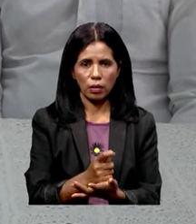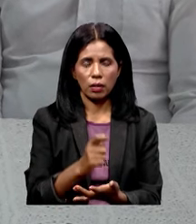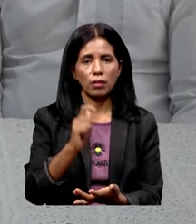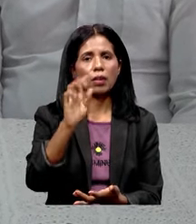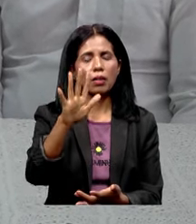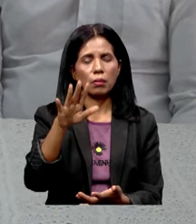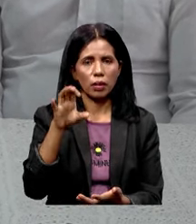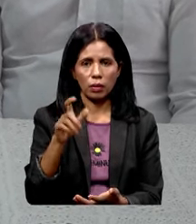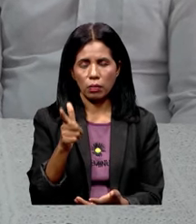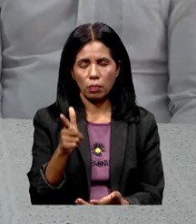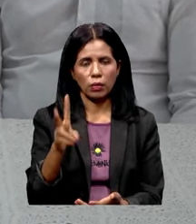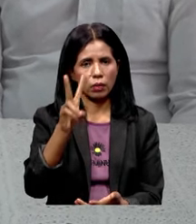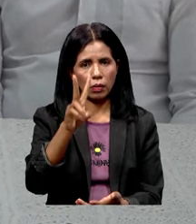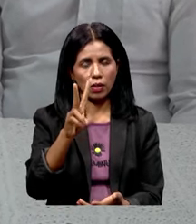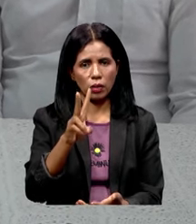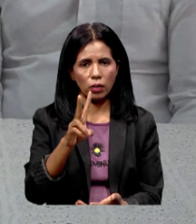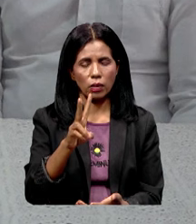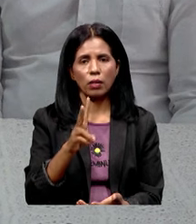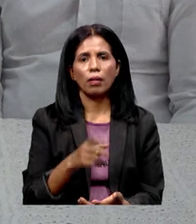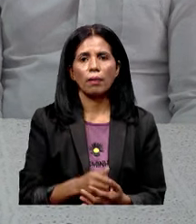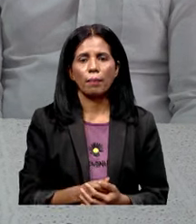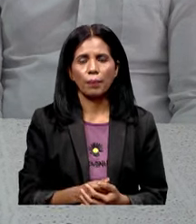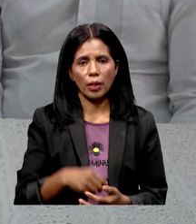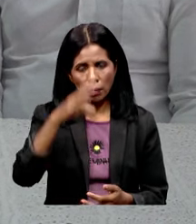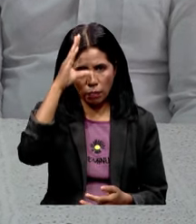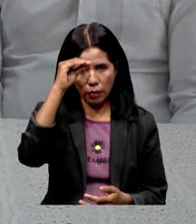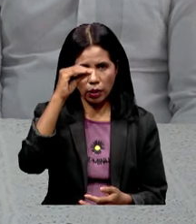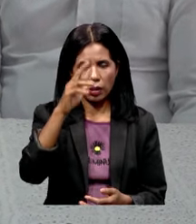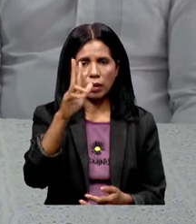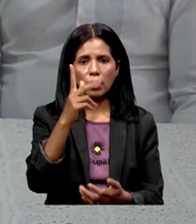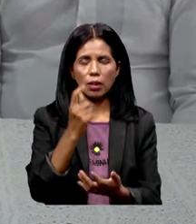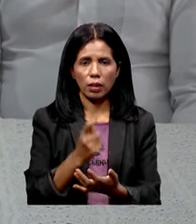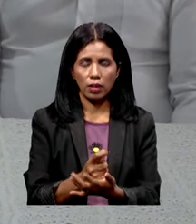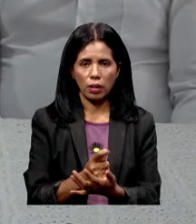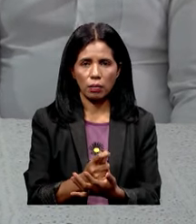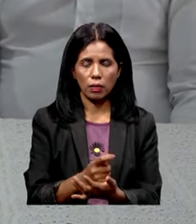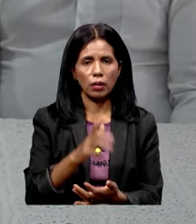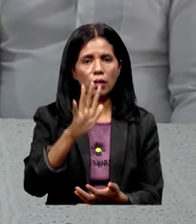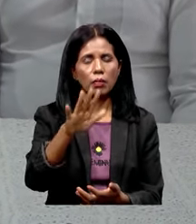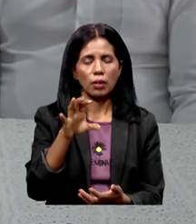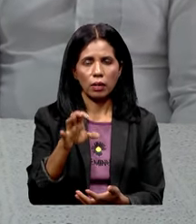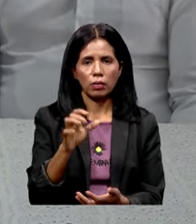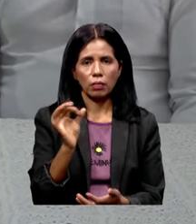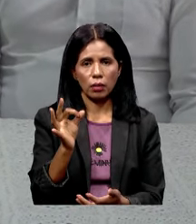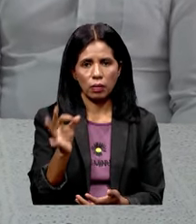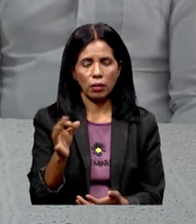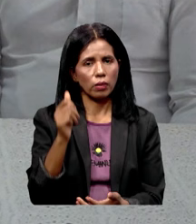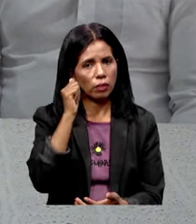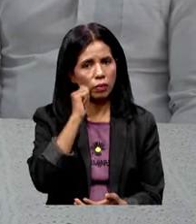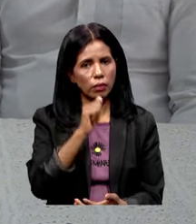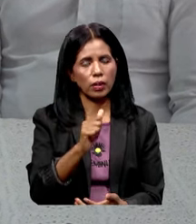5.522 total. Mane 3.590 feto